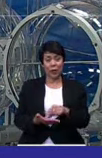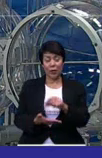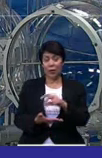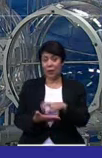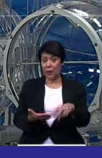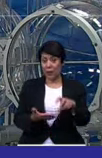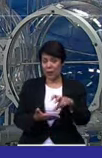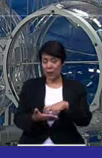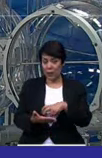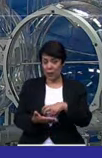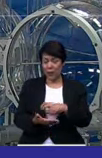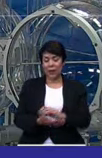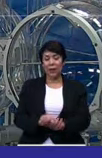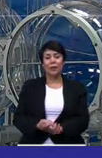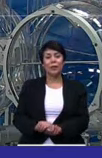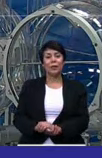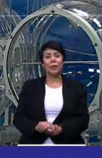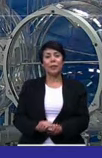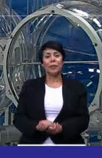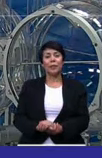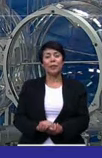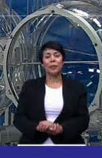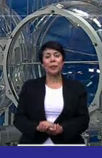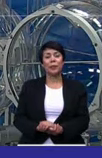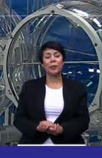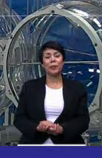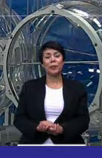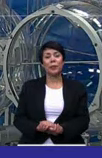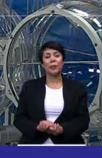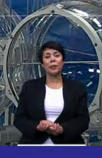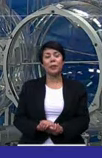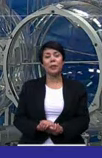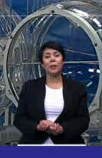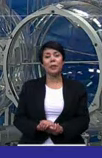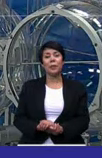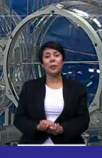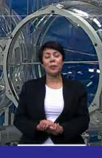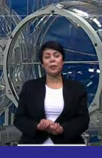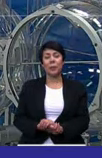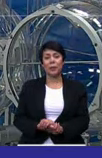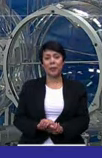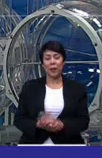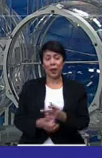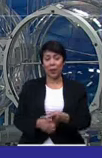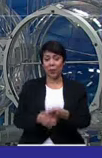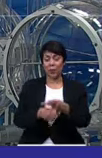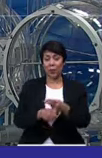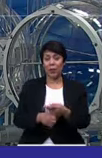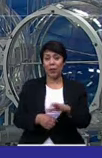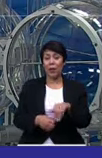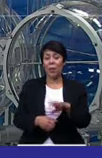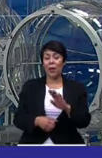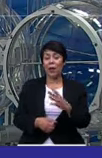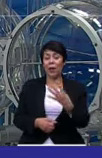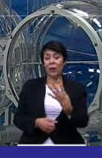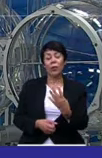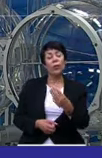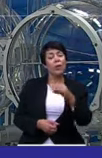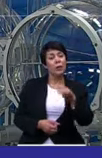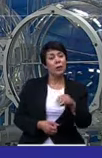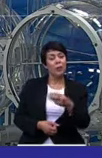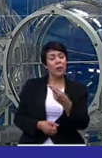5.304 da Quina, com o prêmio na faixa principal, o valor que será dividido entre os acertadores das 5 dezenas de